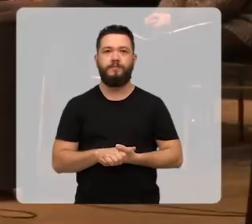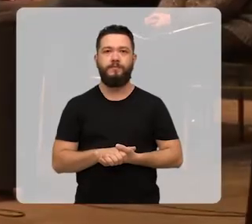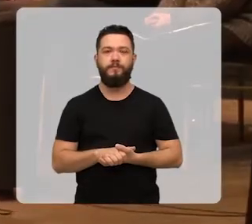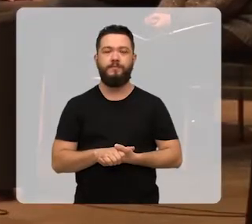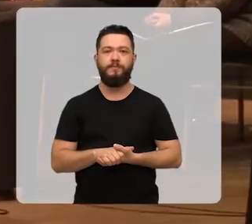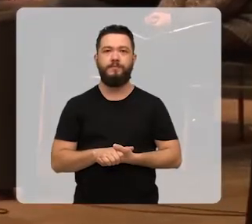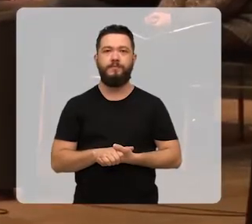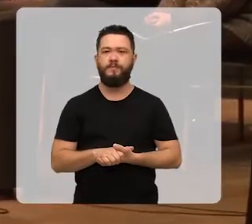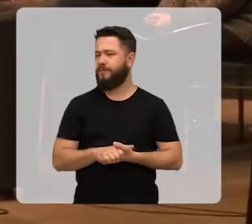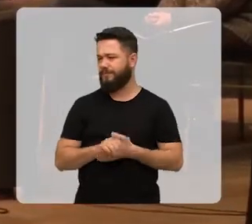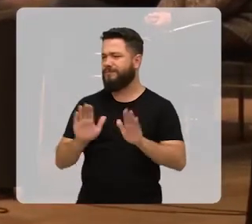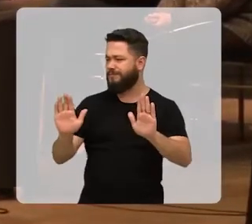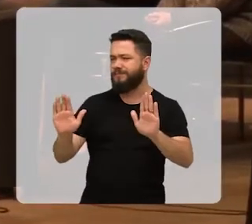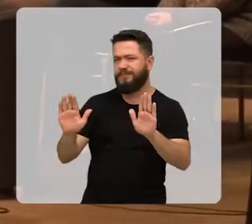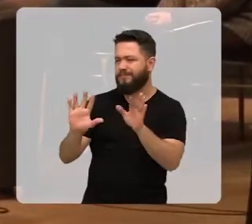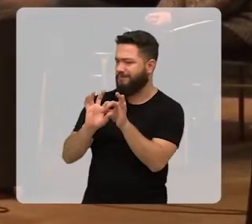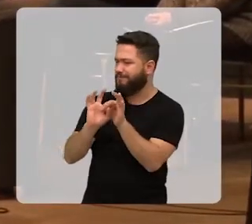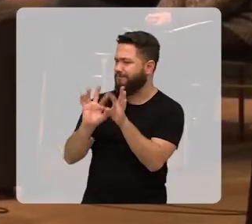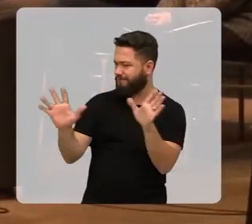Sim, pode ficar à vontade.